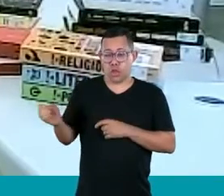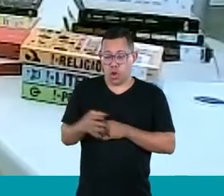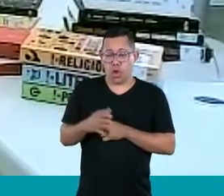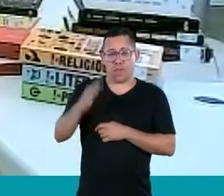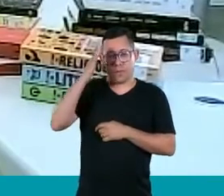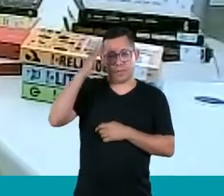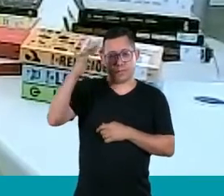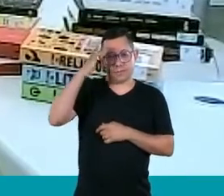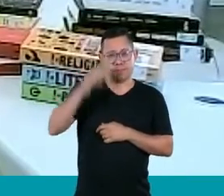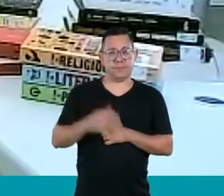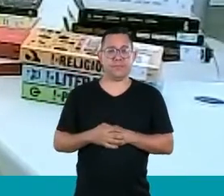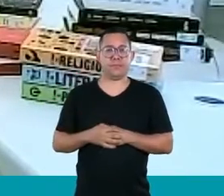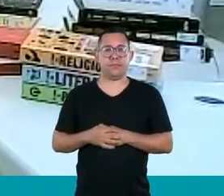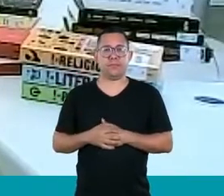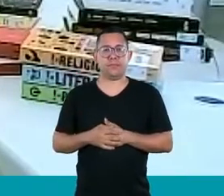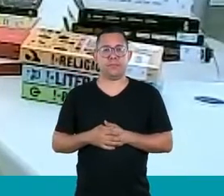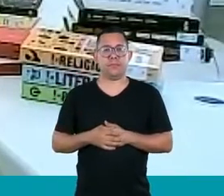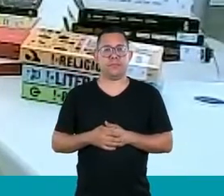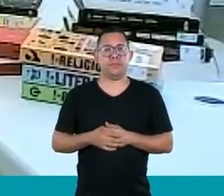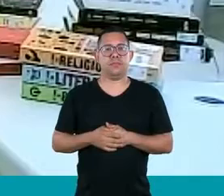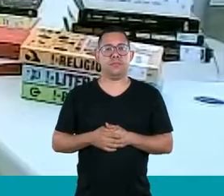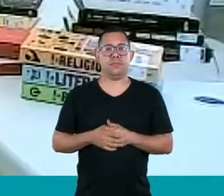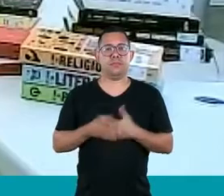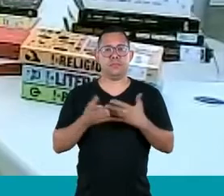quero aqui cumprimentar os meus colegas desta